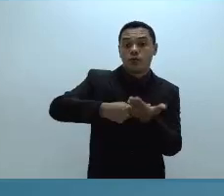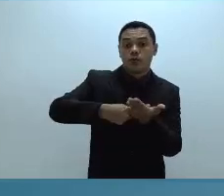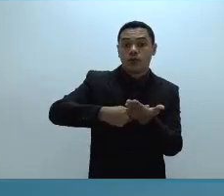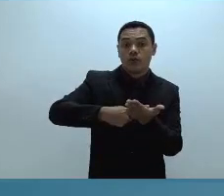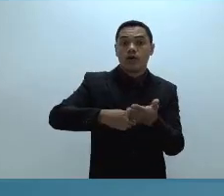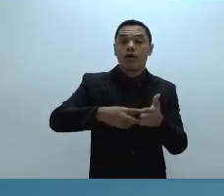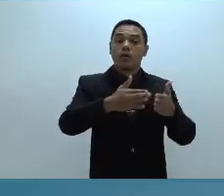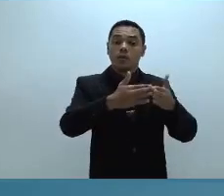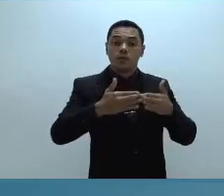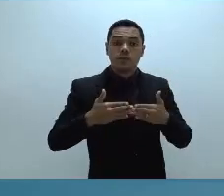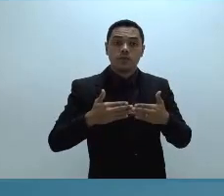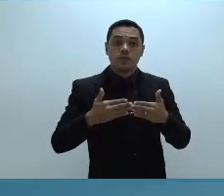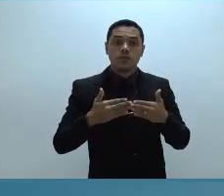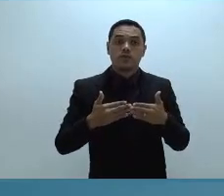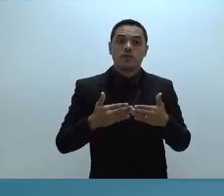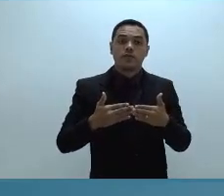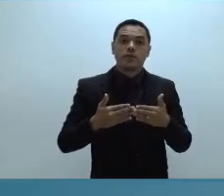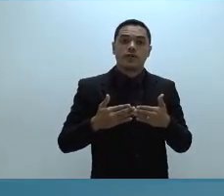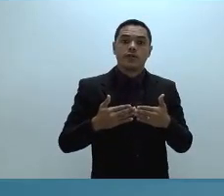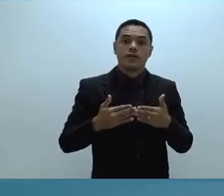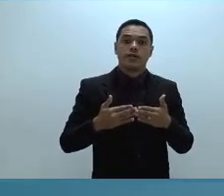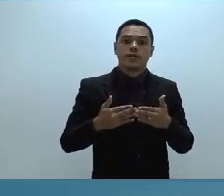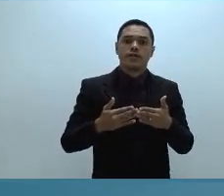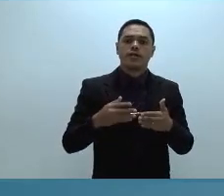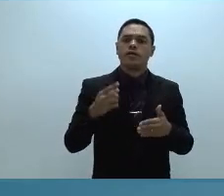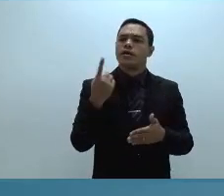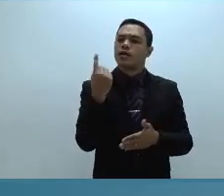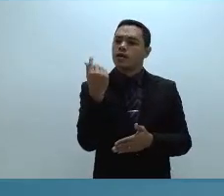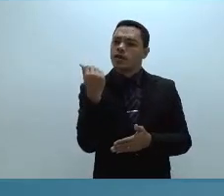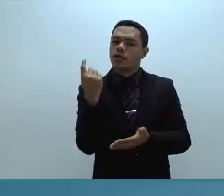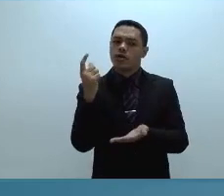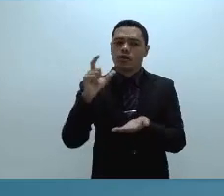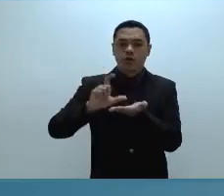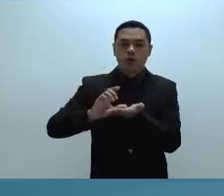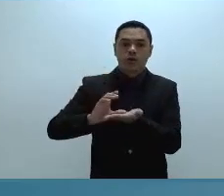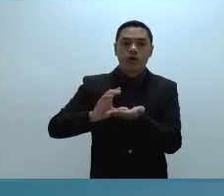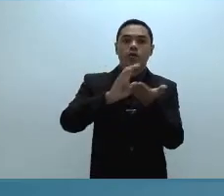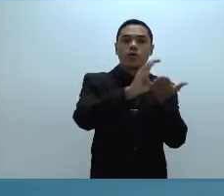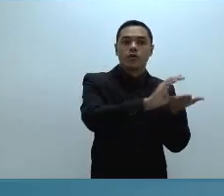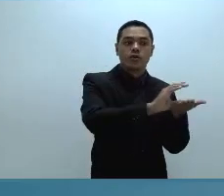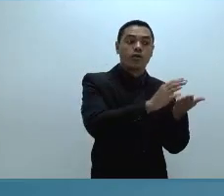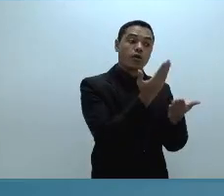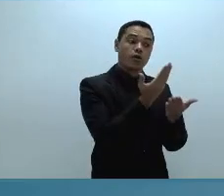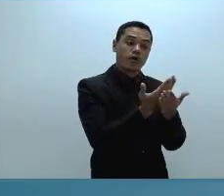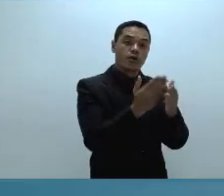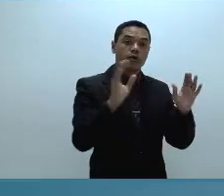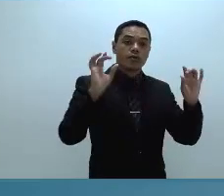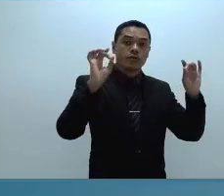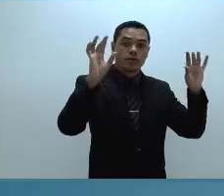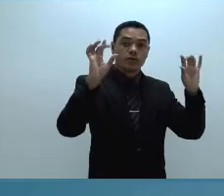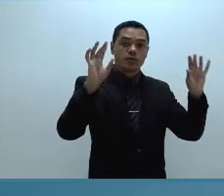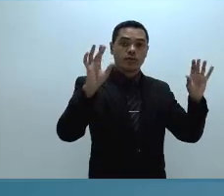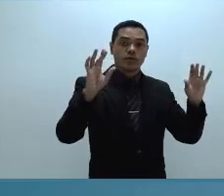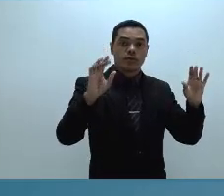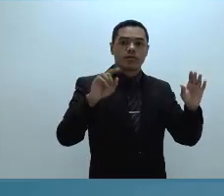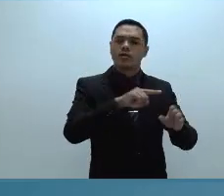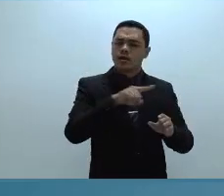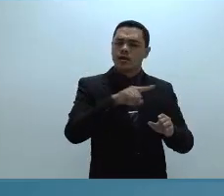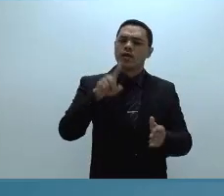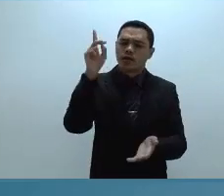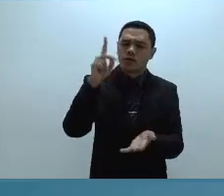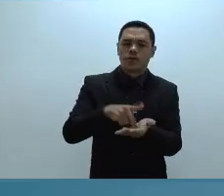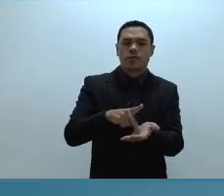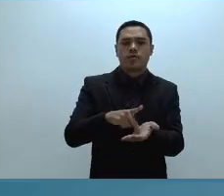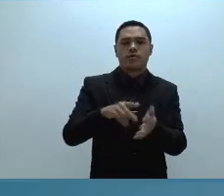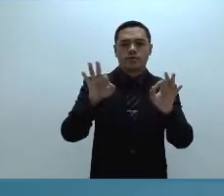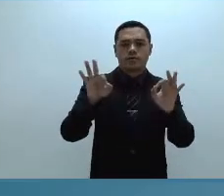do julgado que havia concedido a gratificação de educação especial é válido